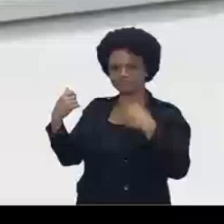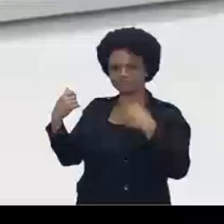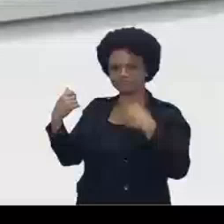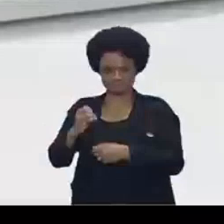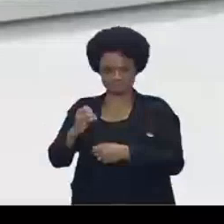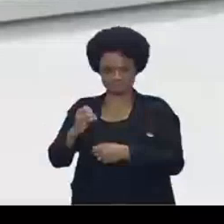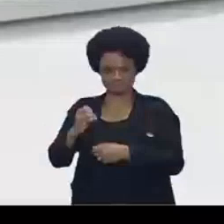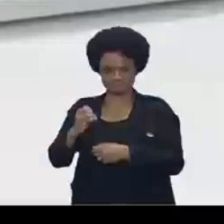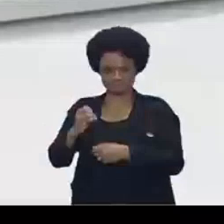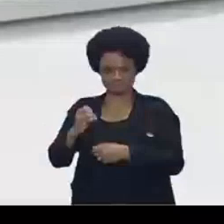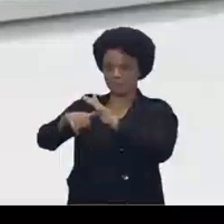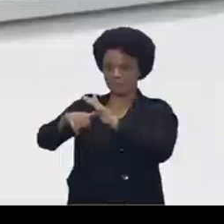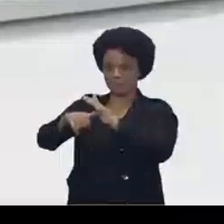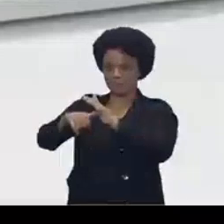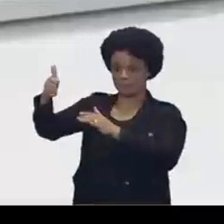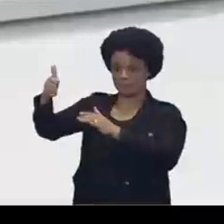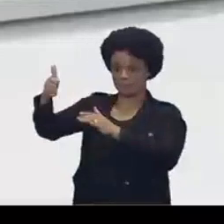para o